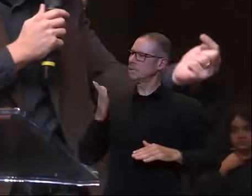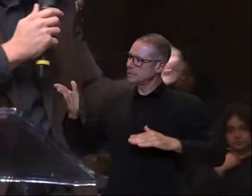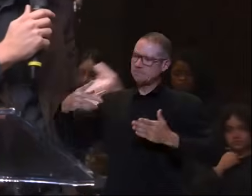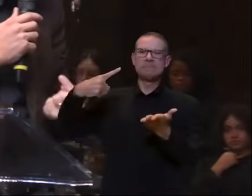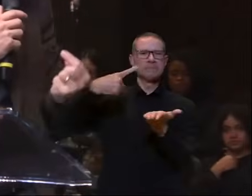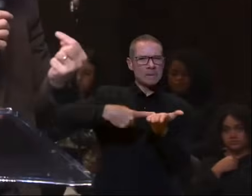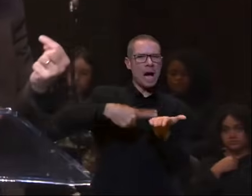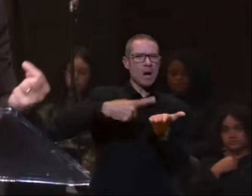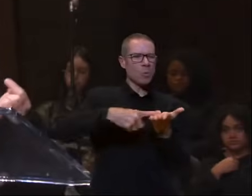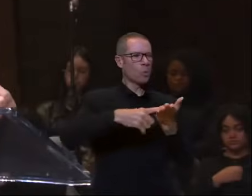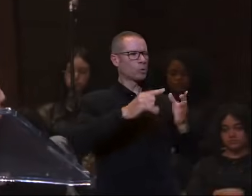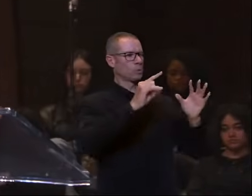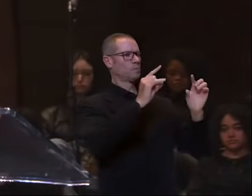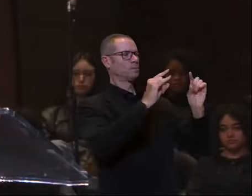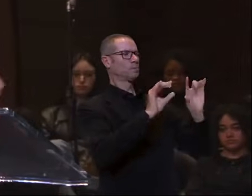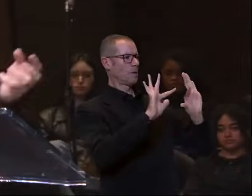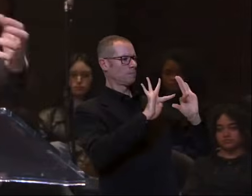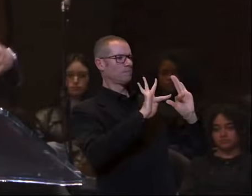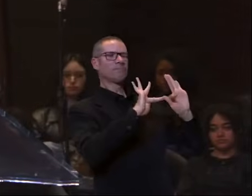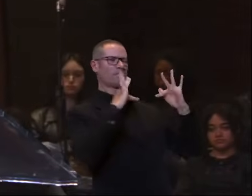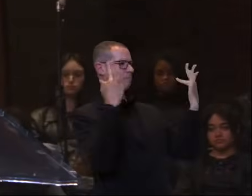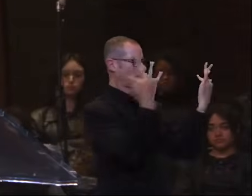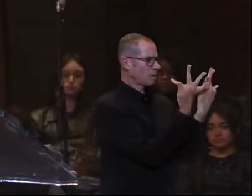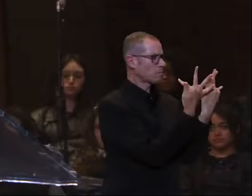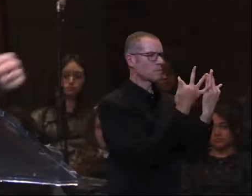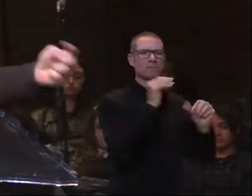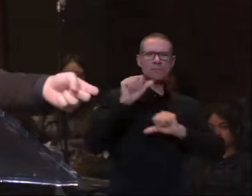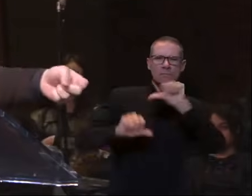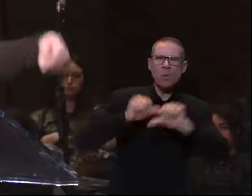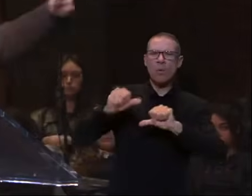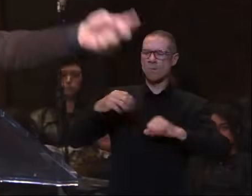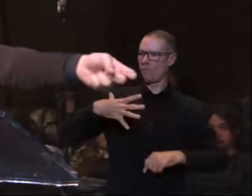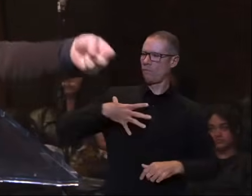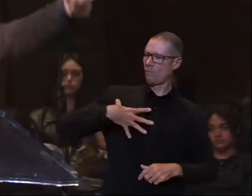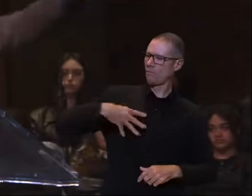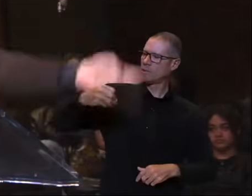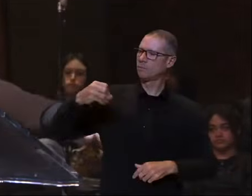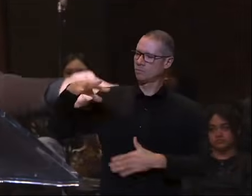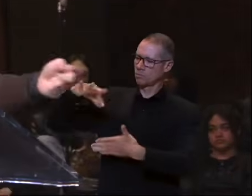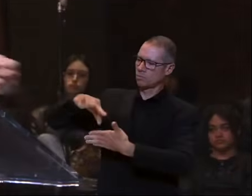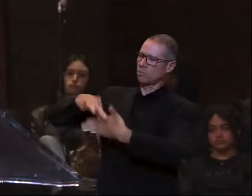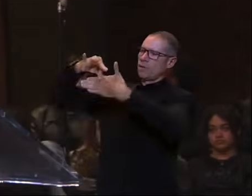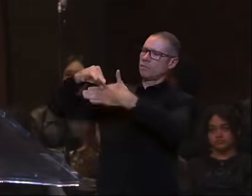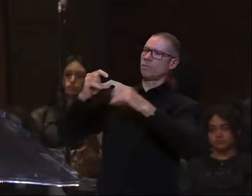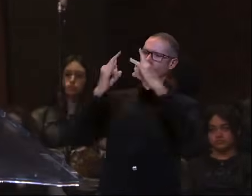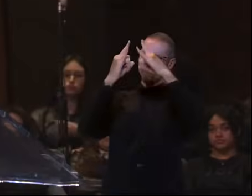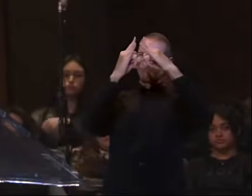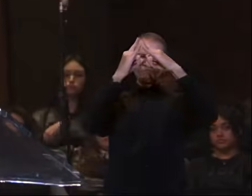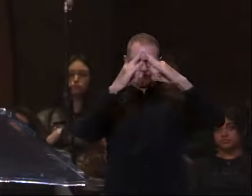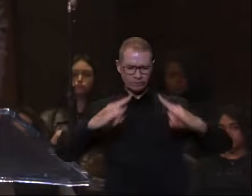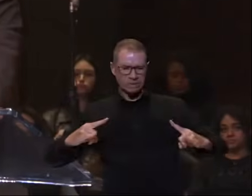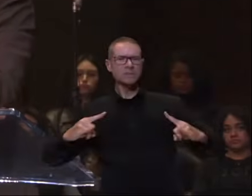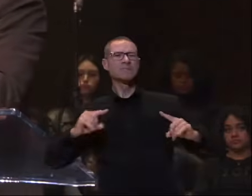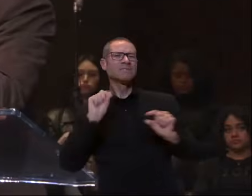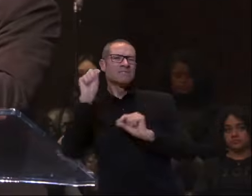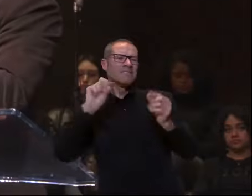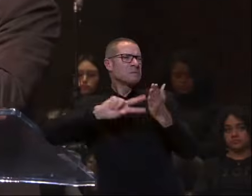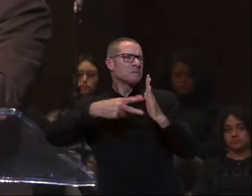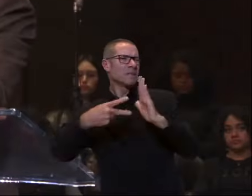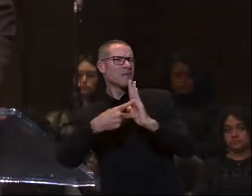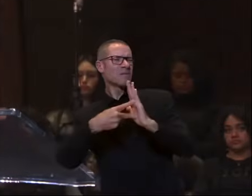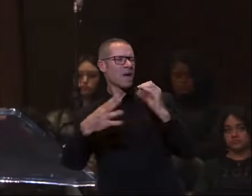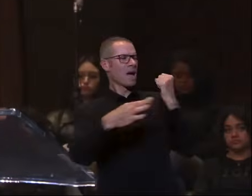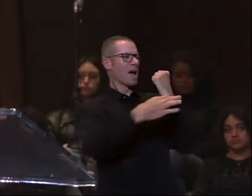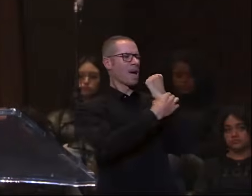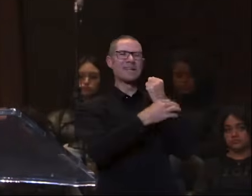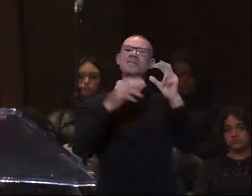paz entre as tribos, eles trocavam os filhos dos chefes da aldeia. E o que era aquilo? A